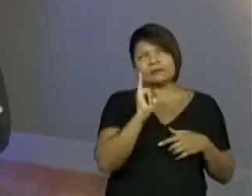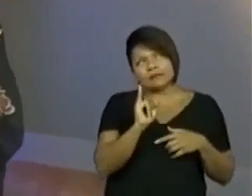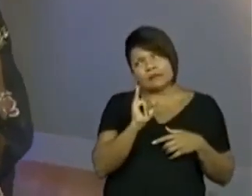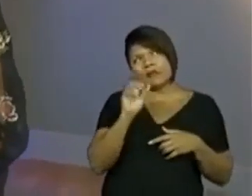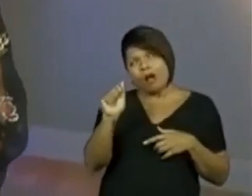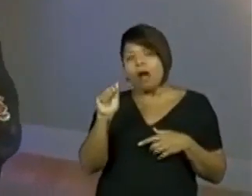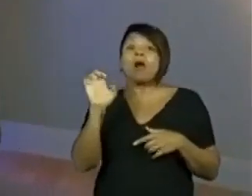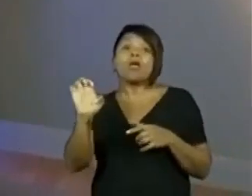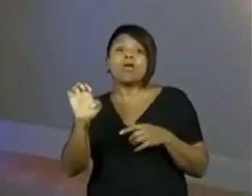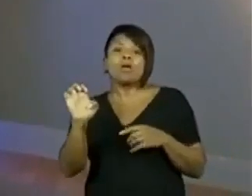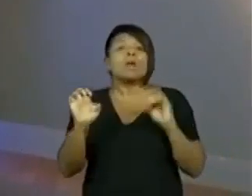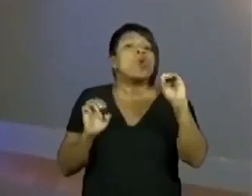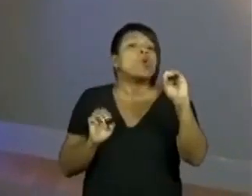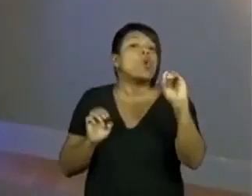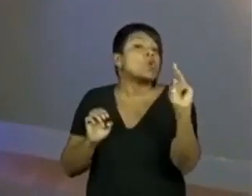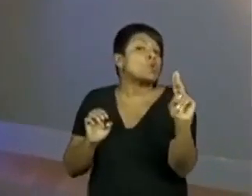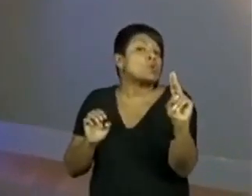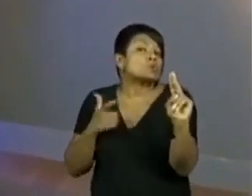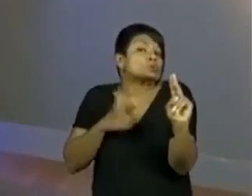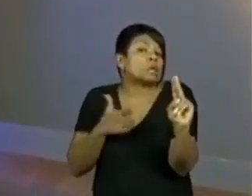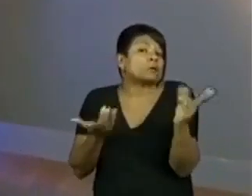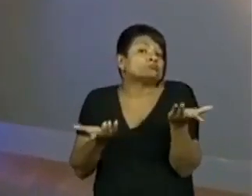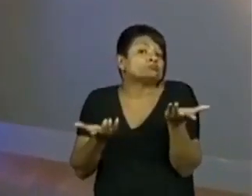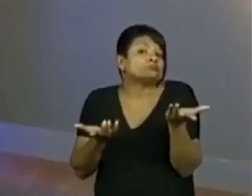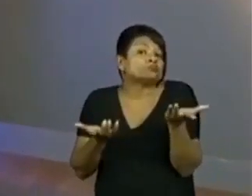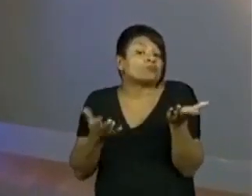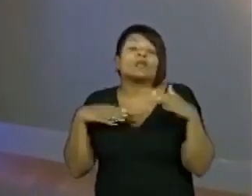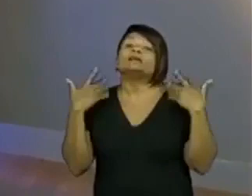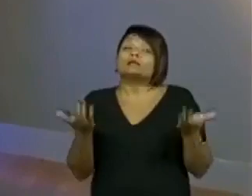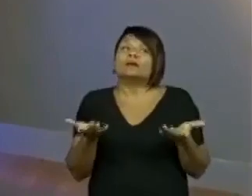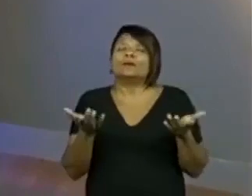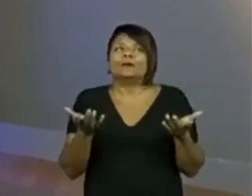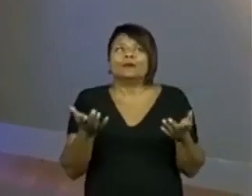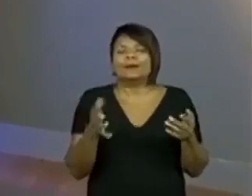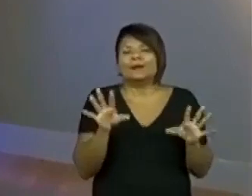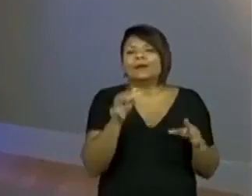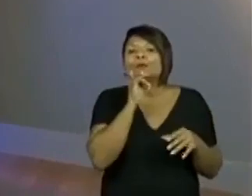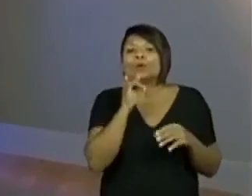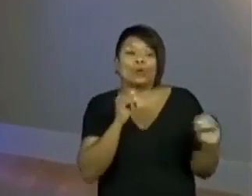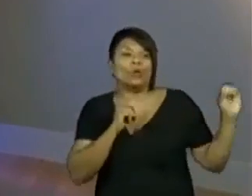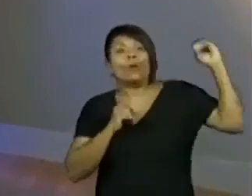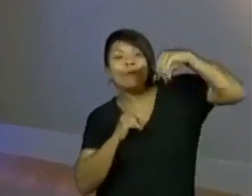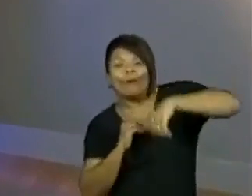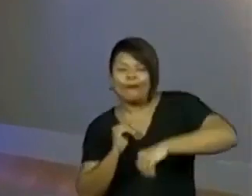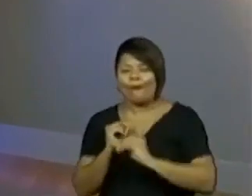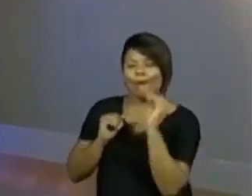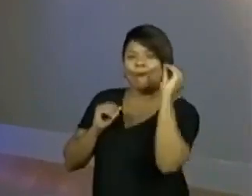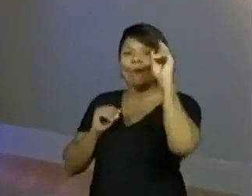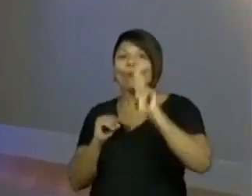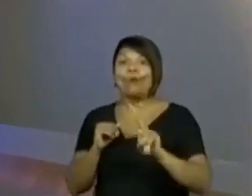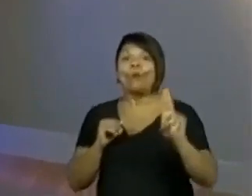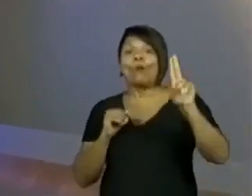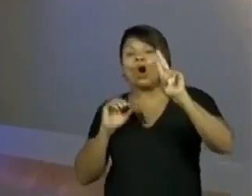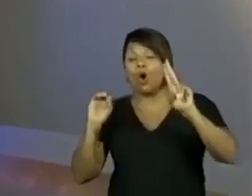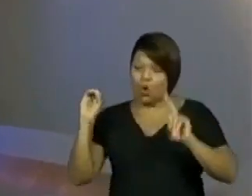e e, mas eu não tenho o e não tenho o u. Então ficaria o, u,